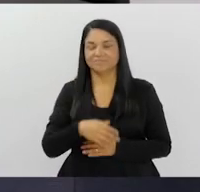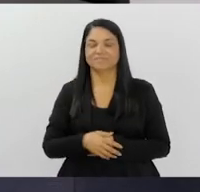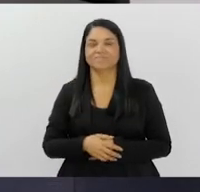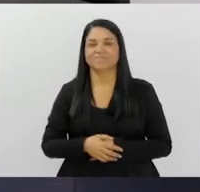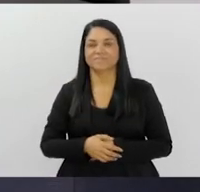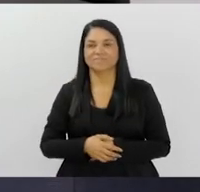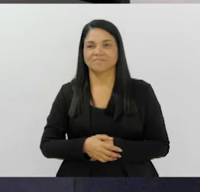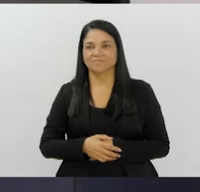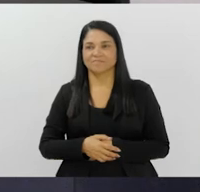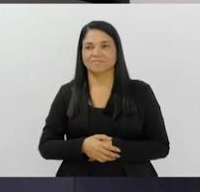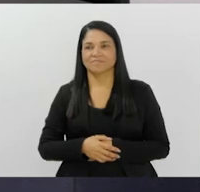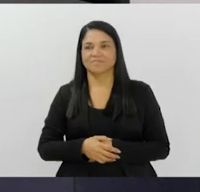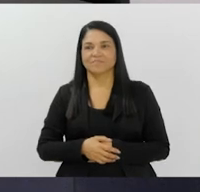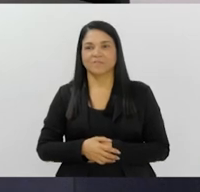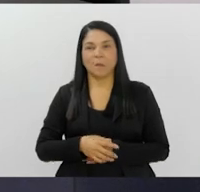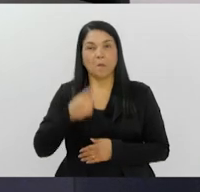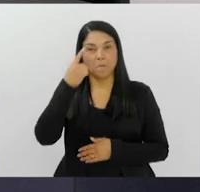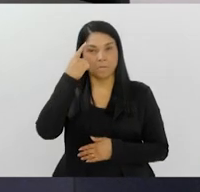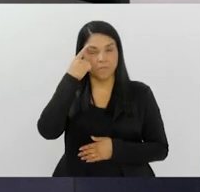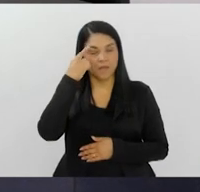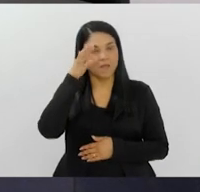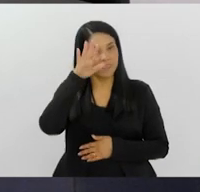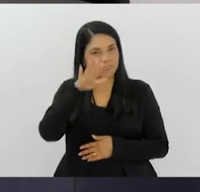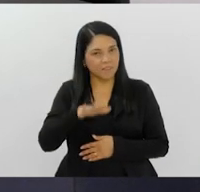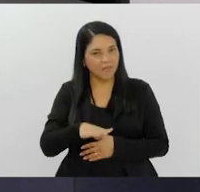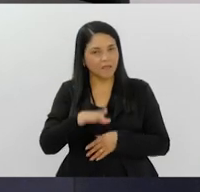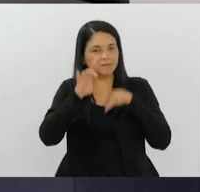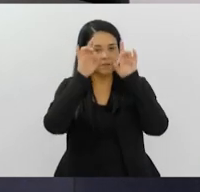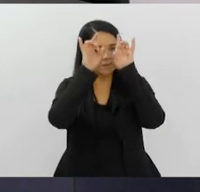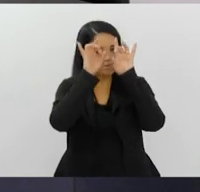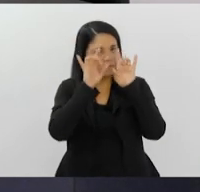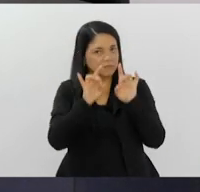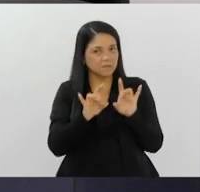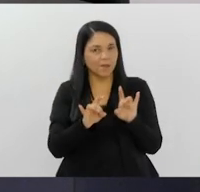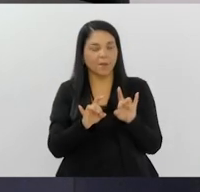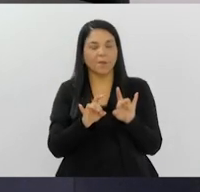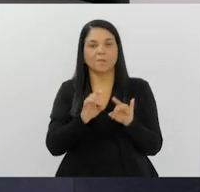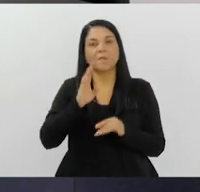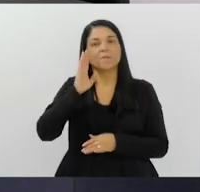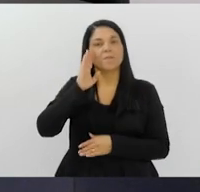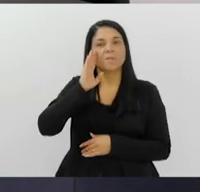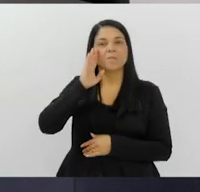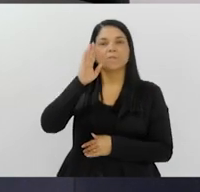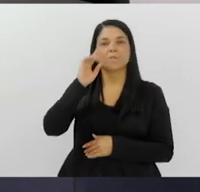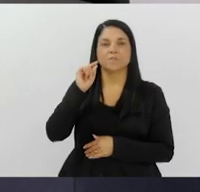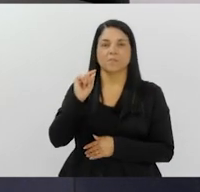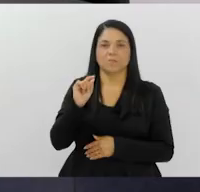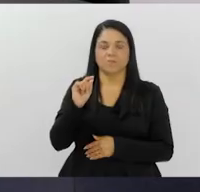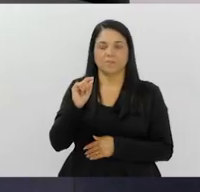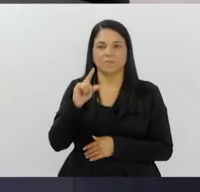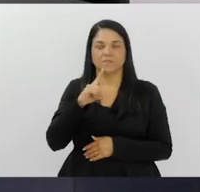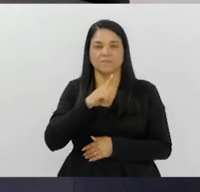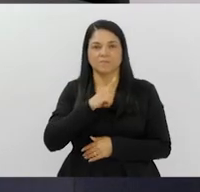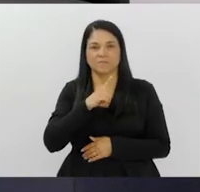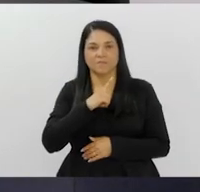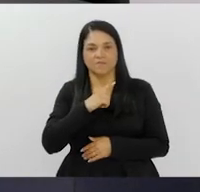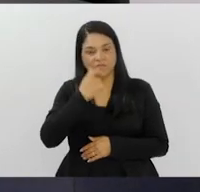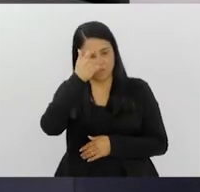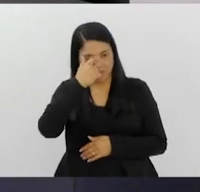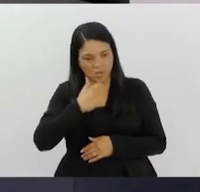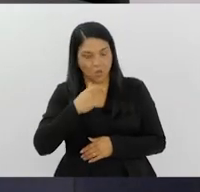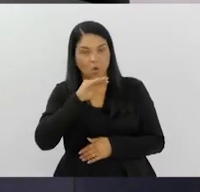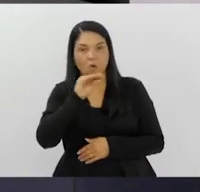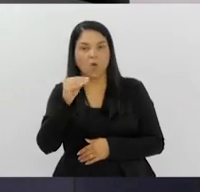e penso que essa tarde é muito especial para todos principalmente quem teve como eu a